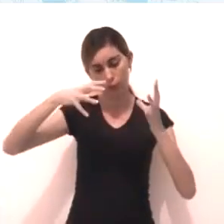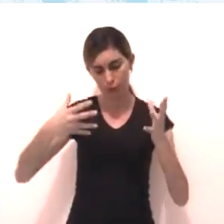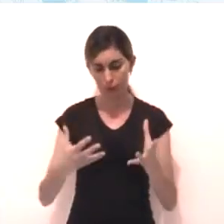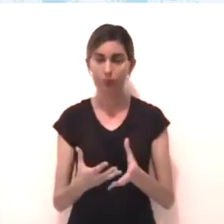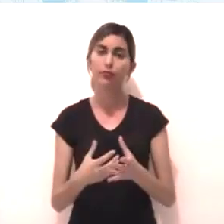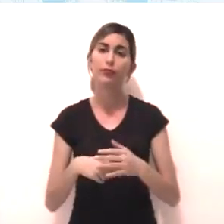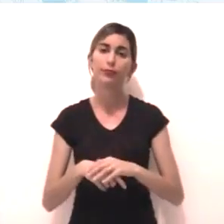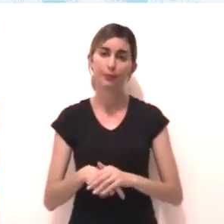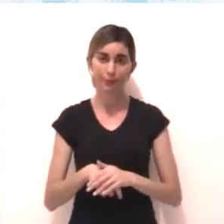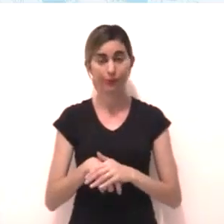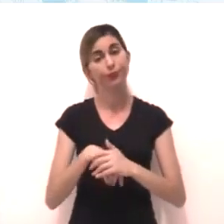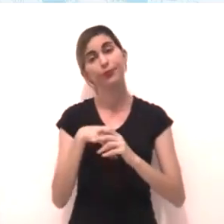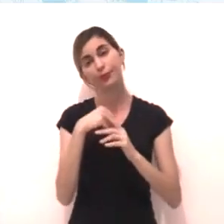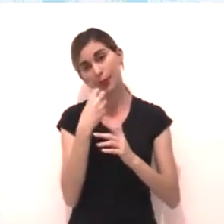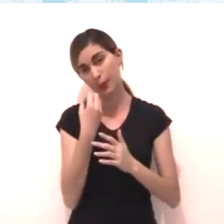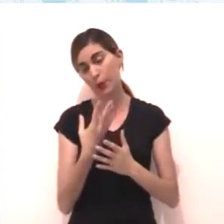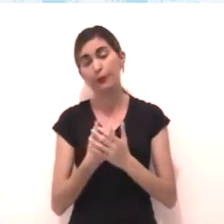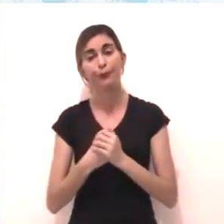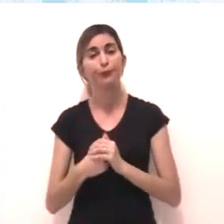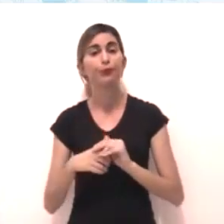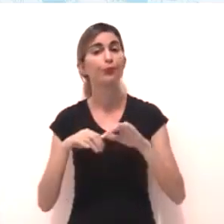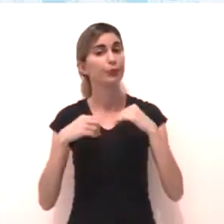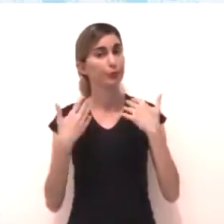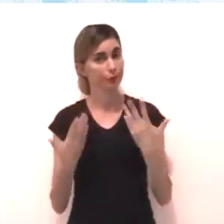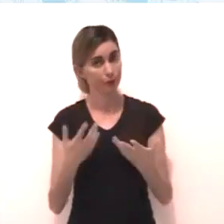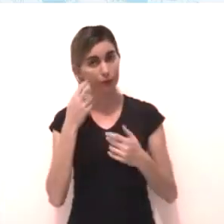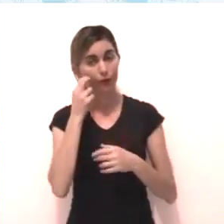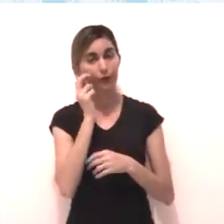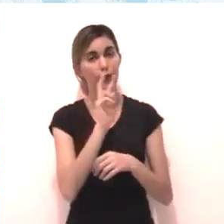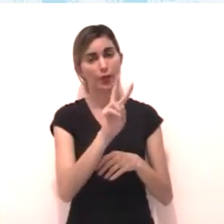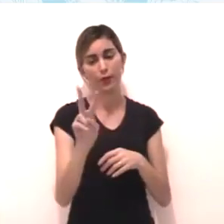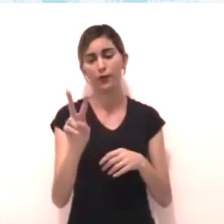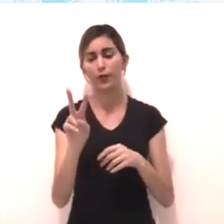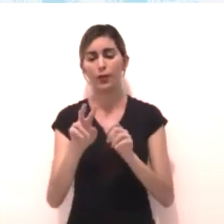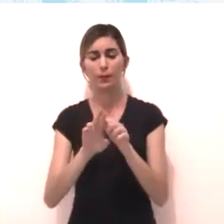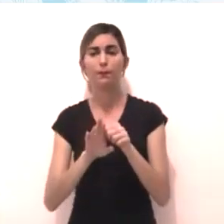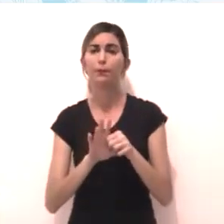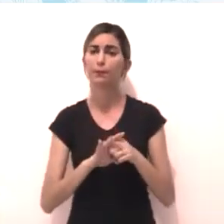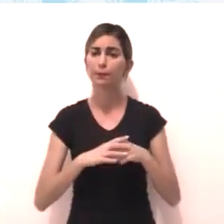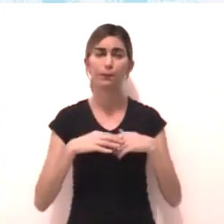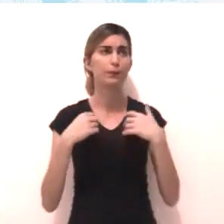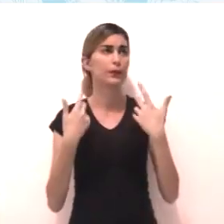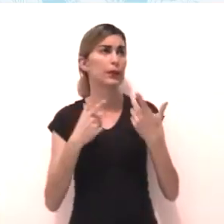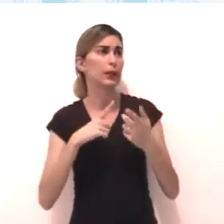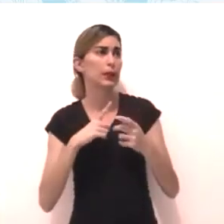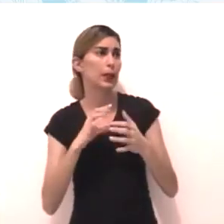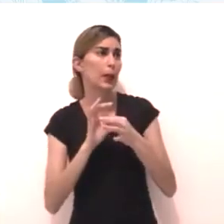planeta. Bom, então a gente vê que esses